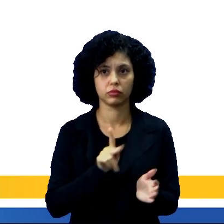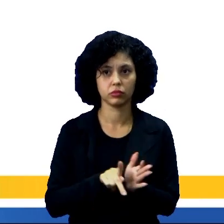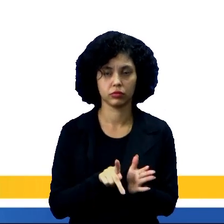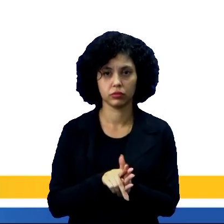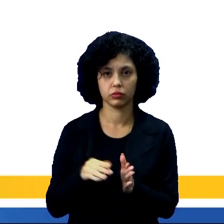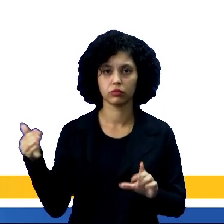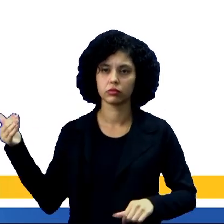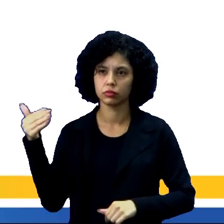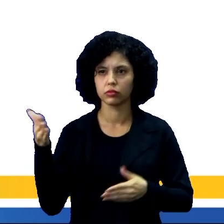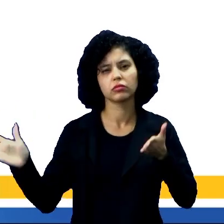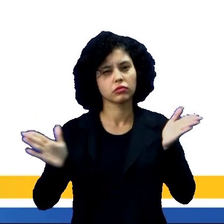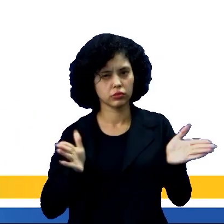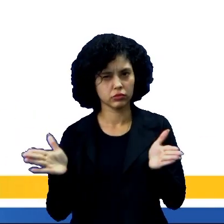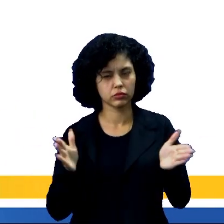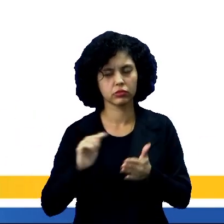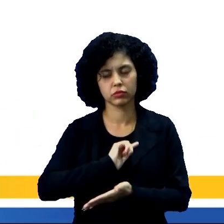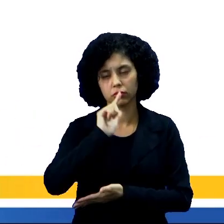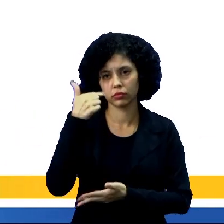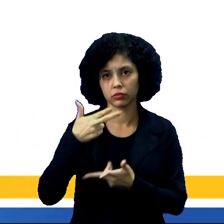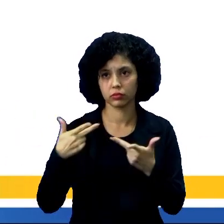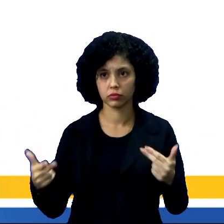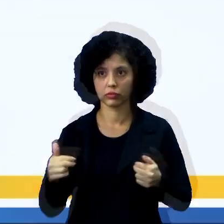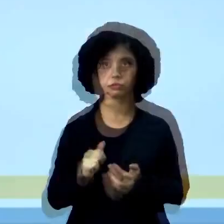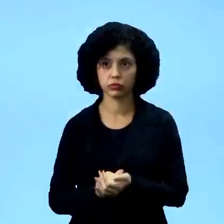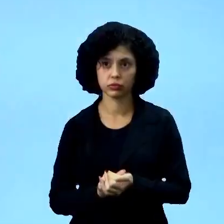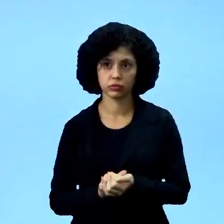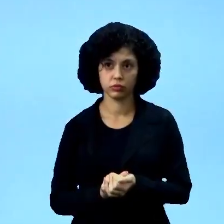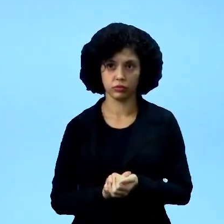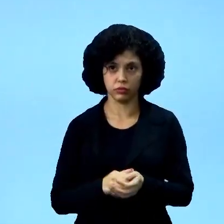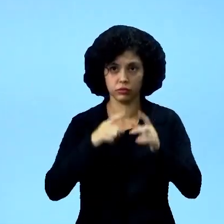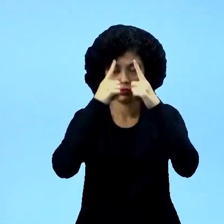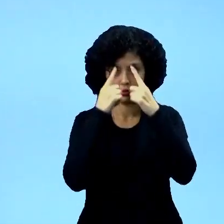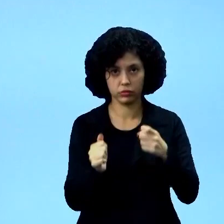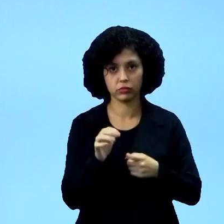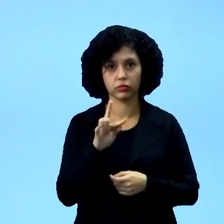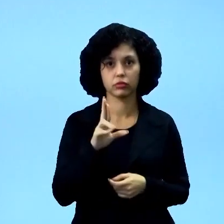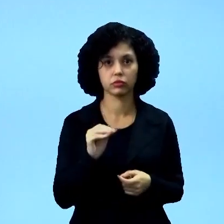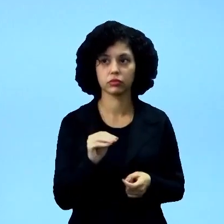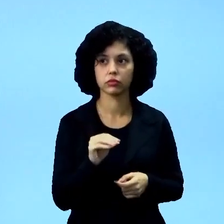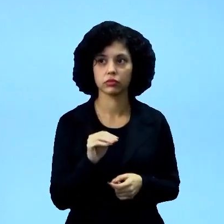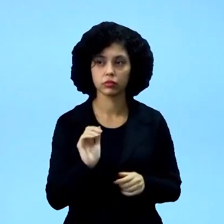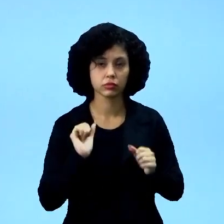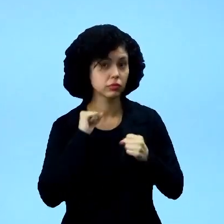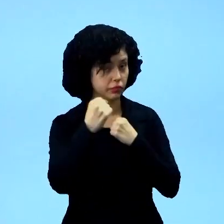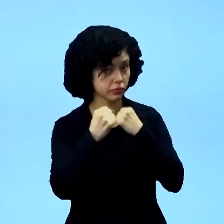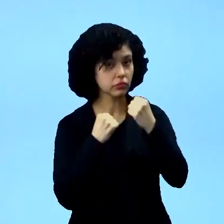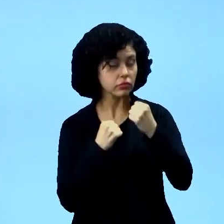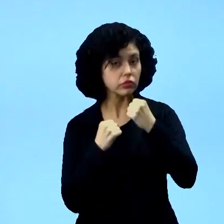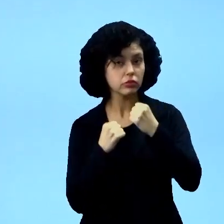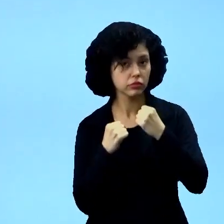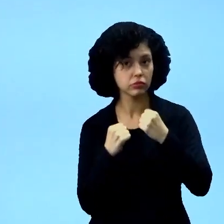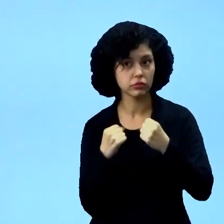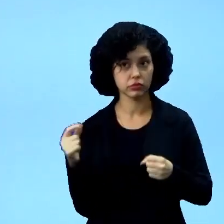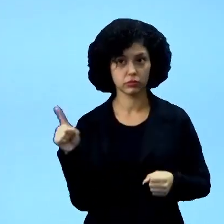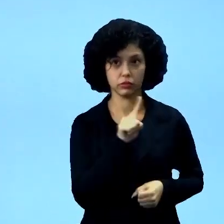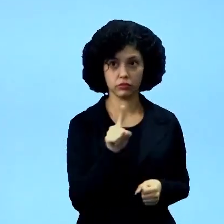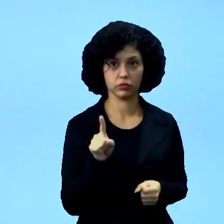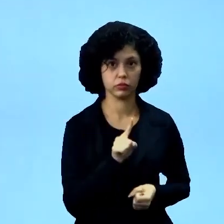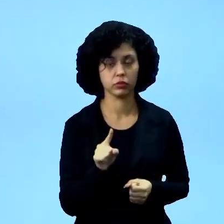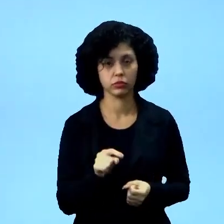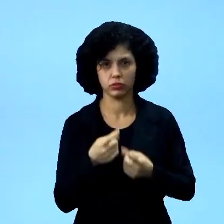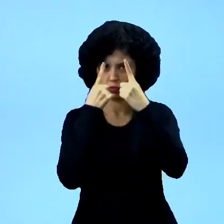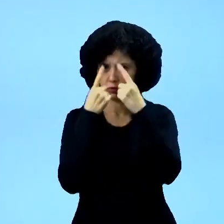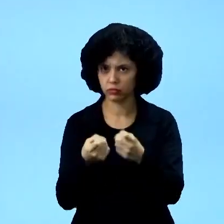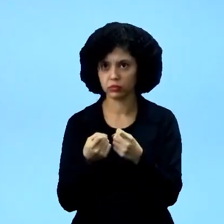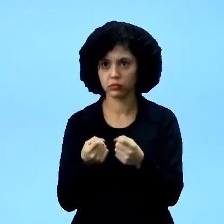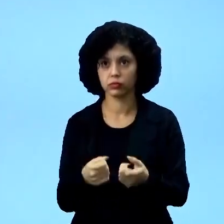o acesso a coisas e situações. Então aqui, ó, ato de violência. A gente não está falando de luta? Luta não é